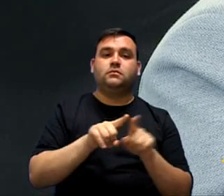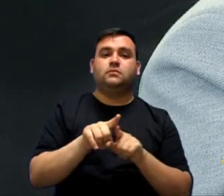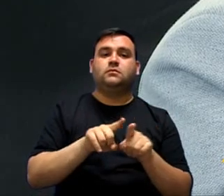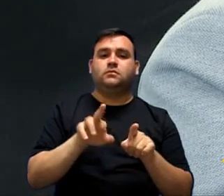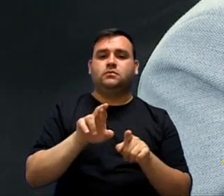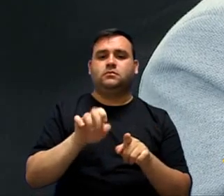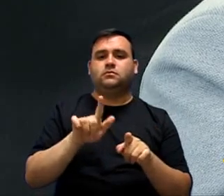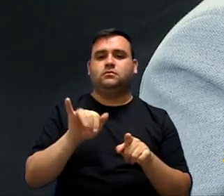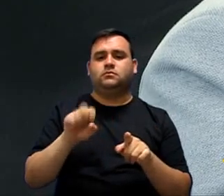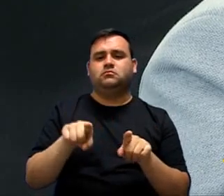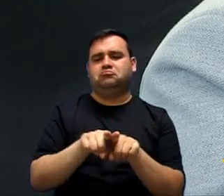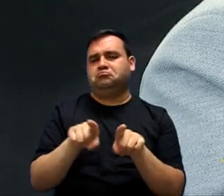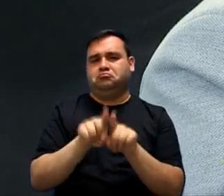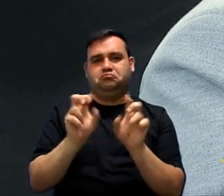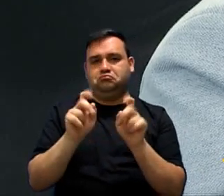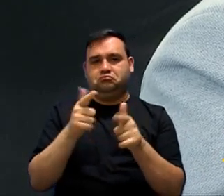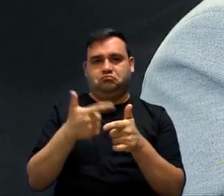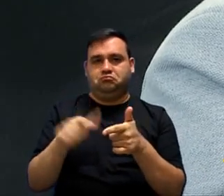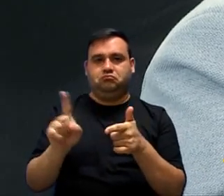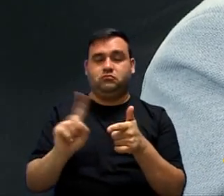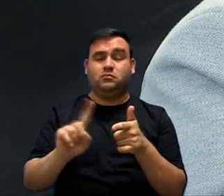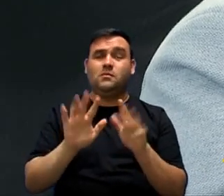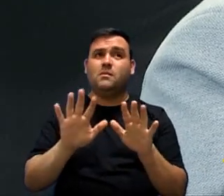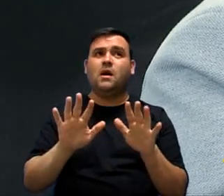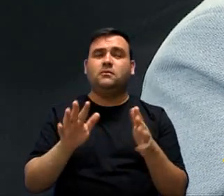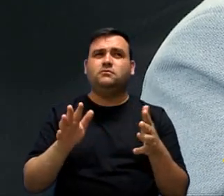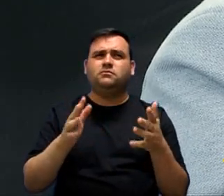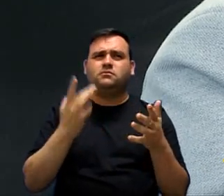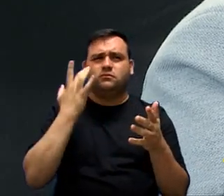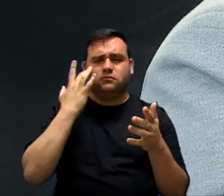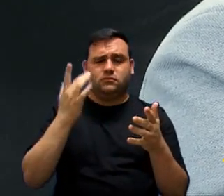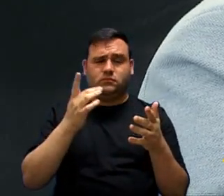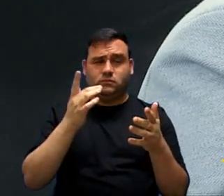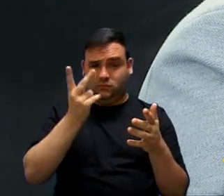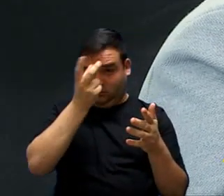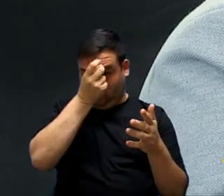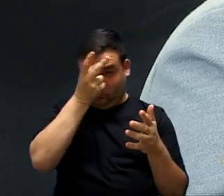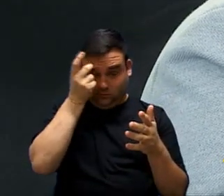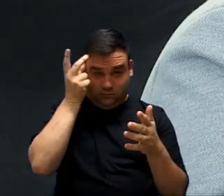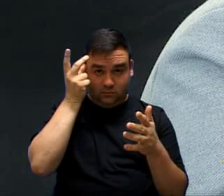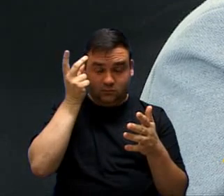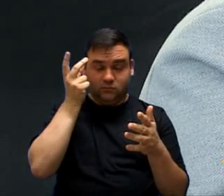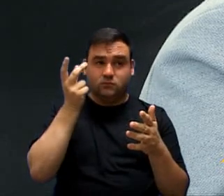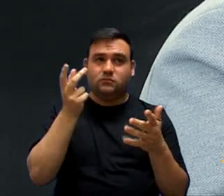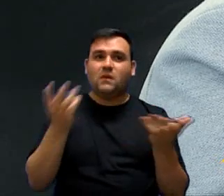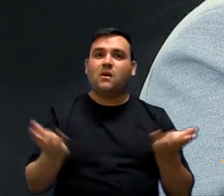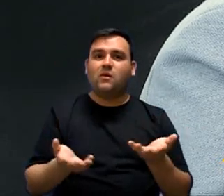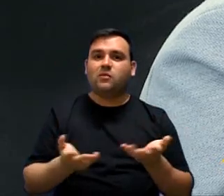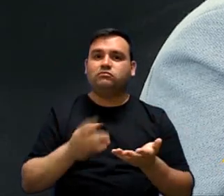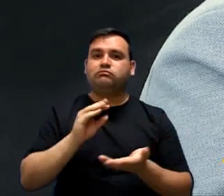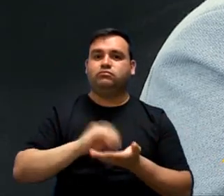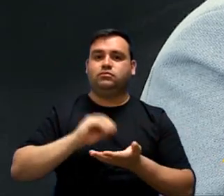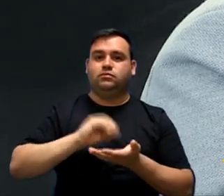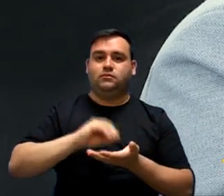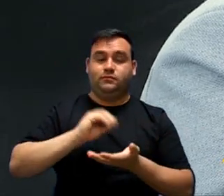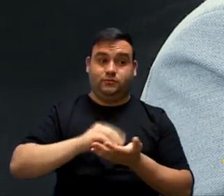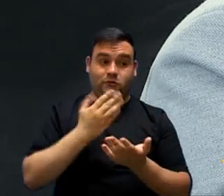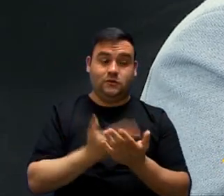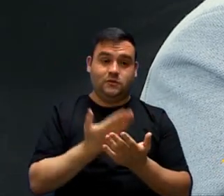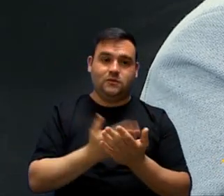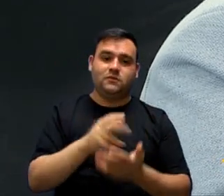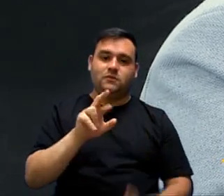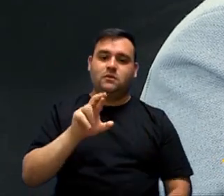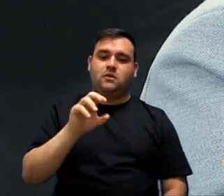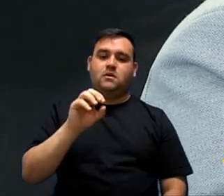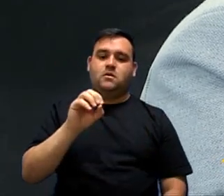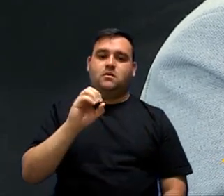Regis, que eu também voto, não tem problema algum. Mas só que eu acho que o poder público ficou devendo não, uma vereador, escola para